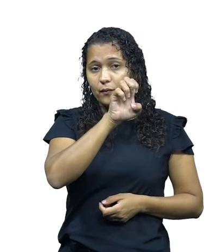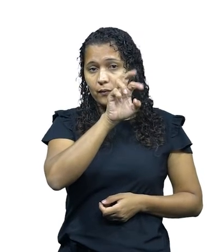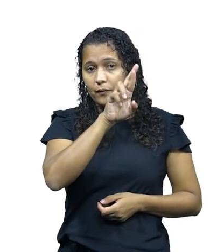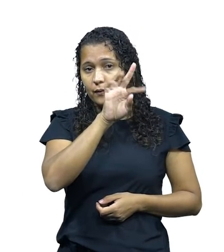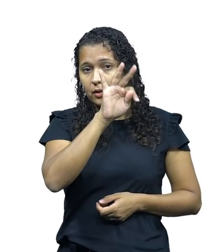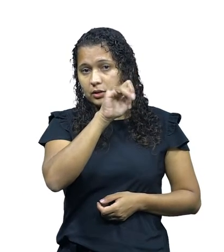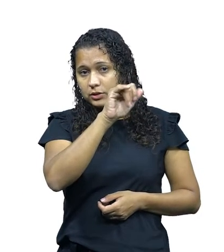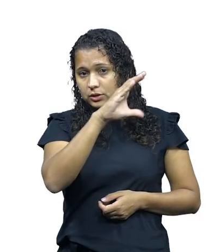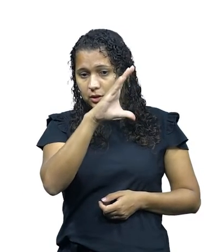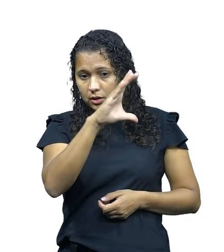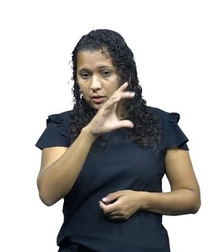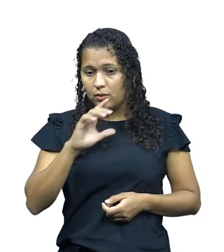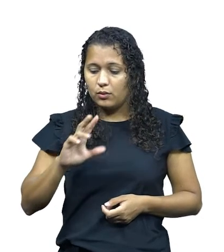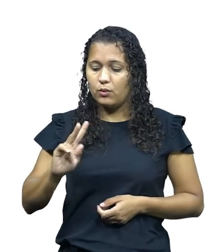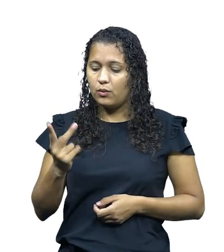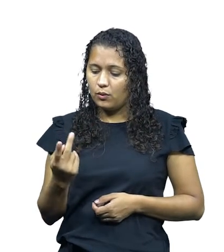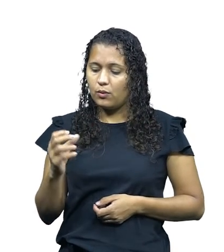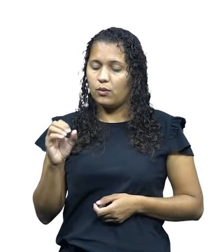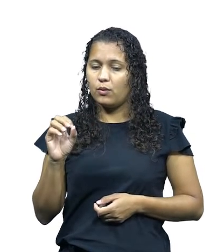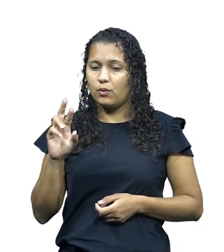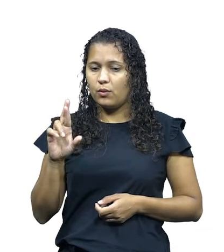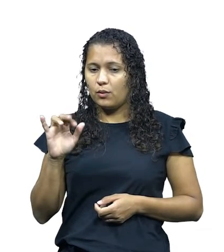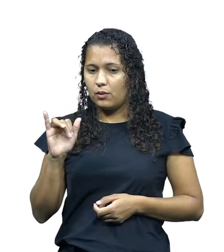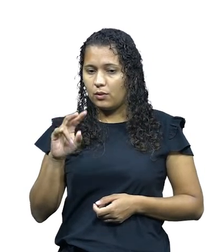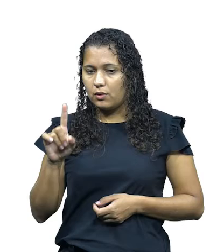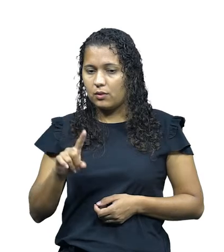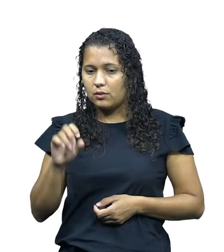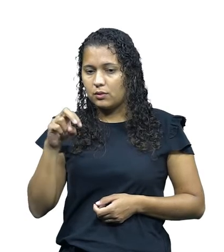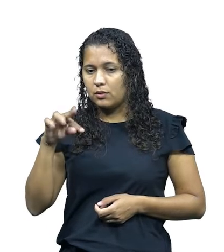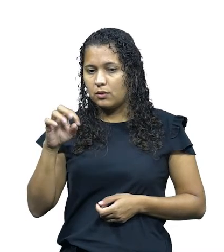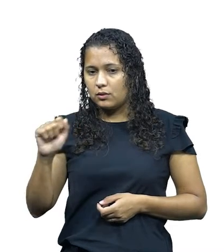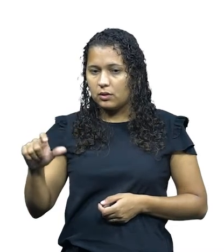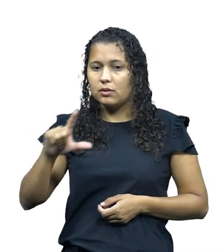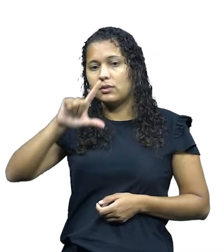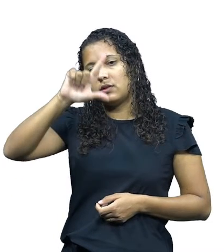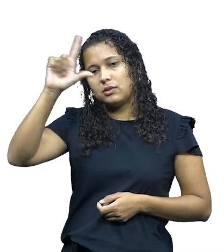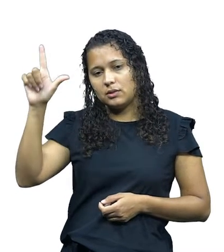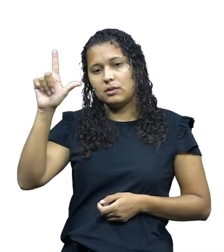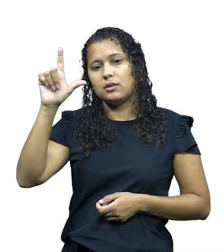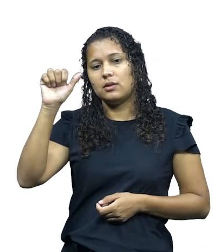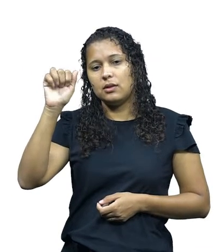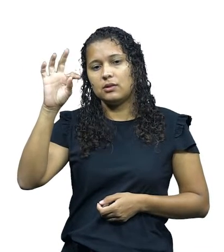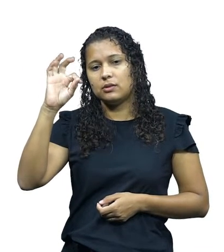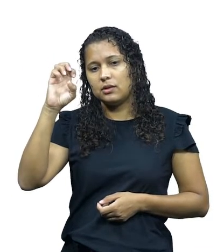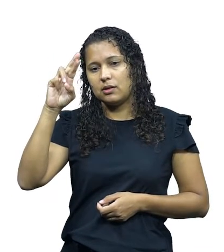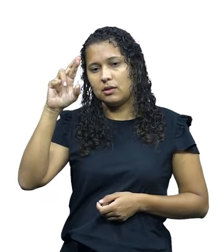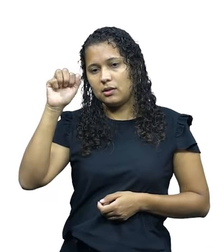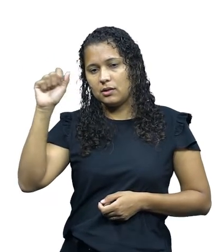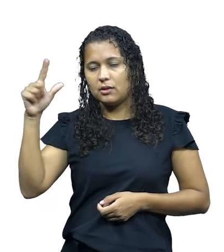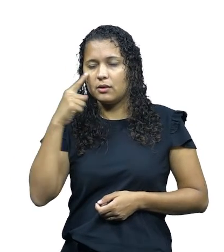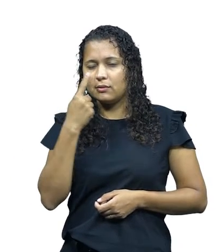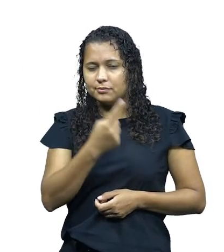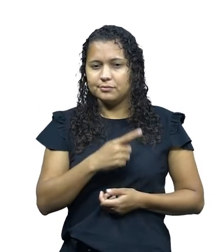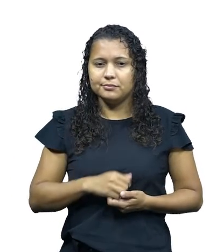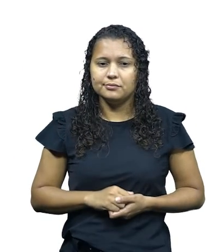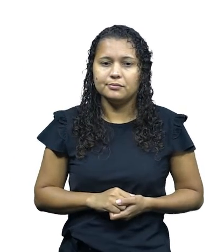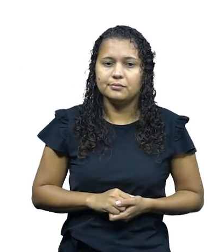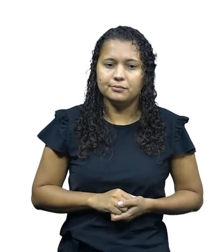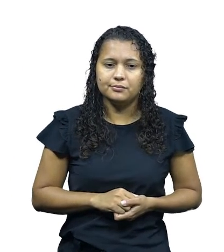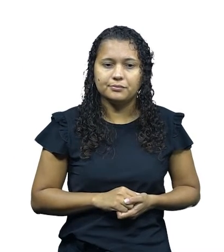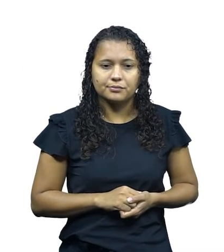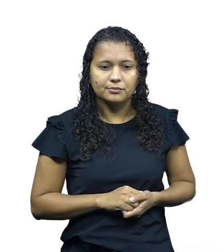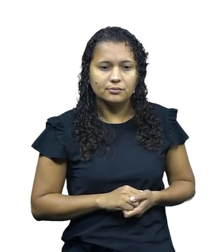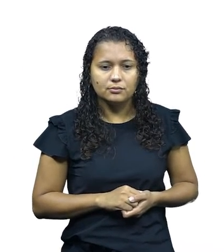o plano vertical, nós temos o plano horizontal e nós temos o plano lateral. Ó, aqui é